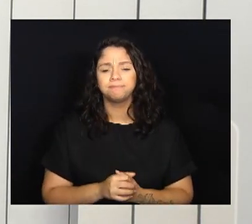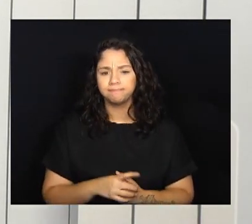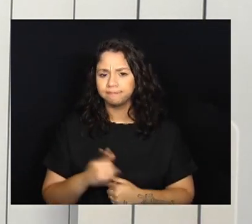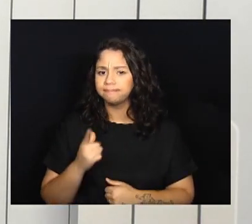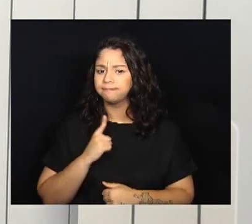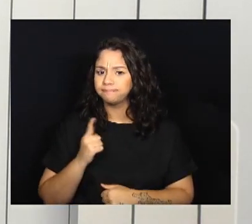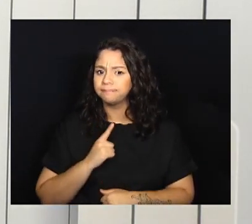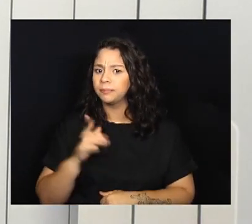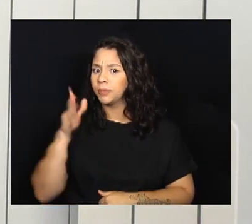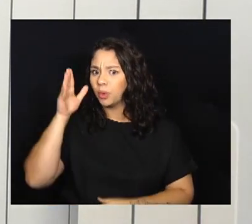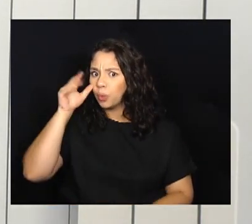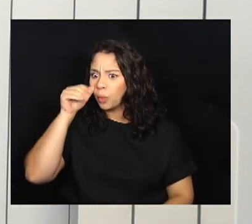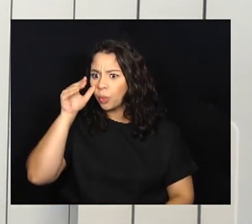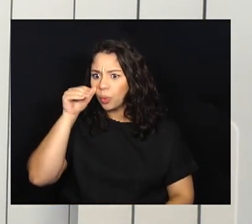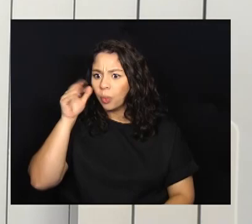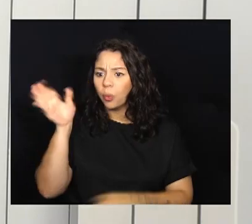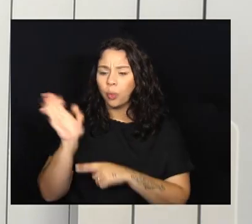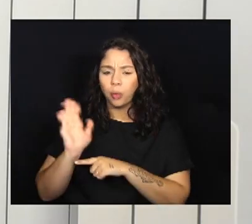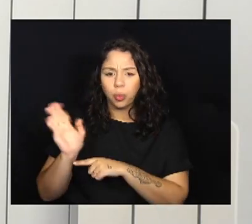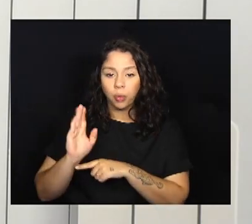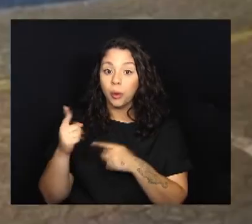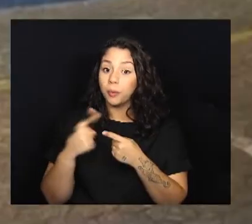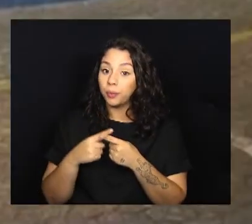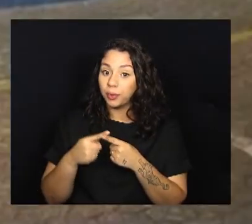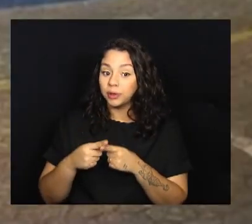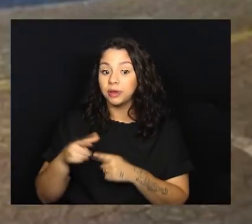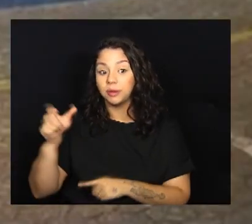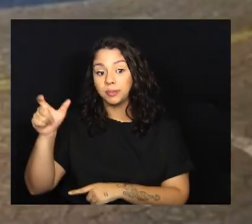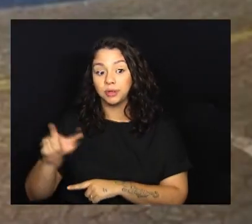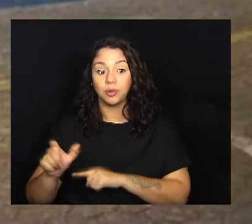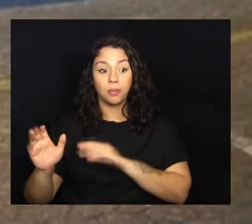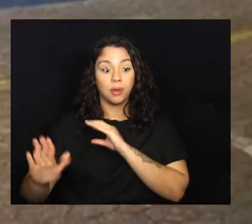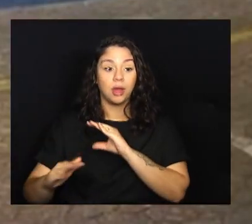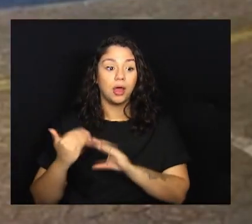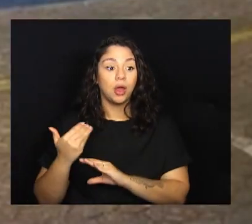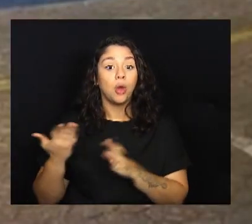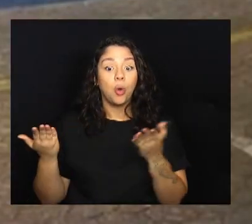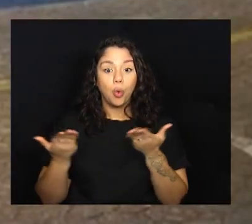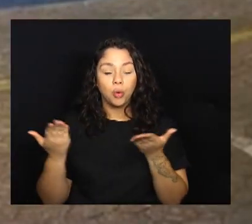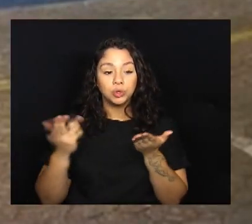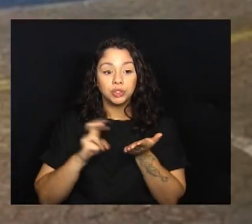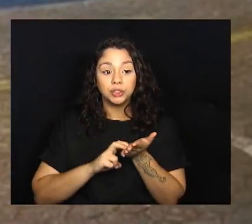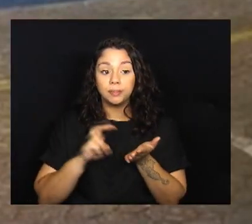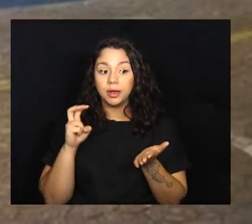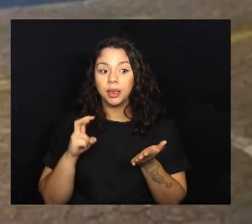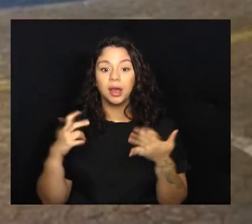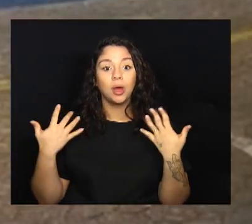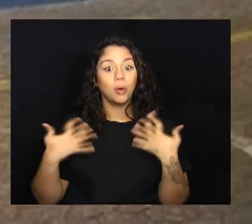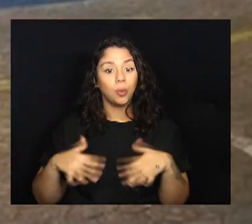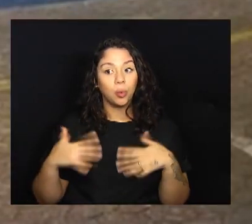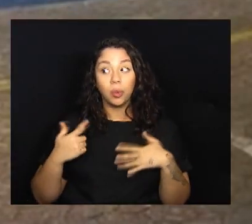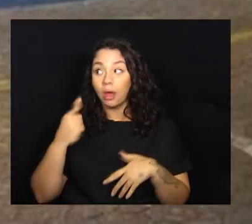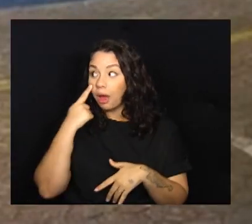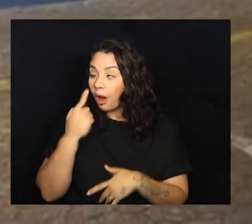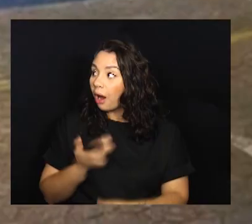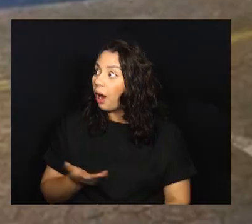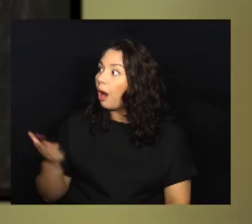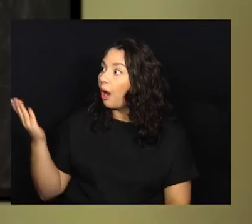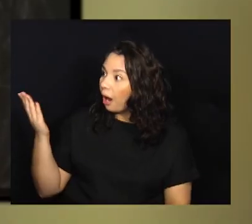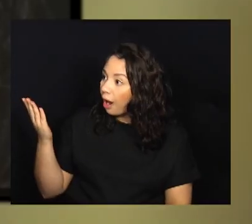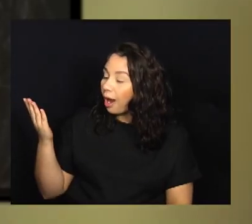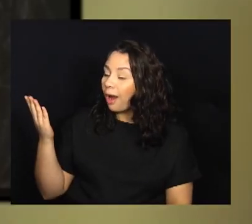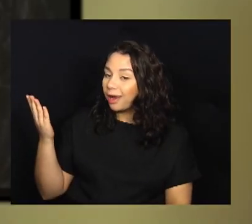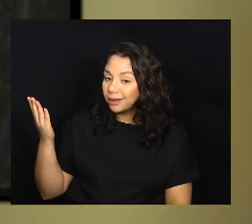imagem curiosa, viu? Porque um telespectador nos enviou hoje pela manhã, você já vê na sua tela, olha isso, uma